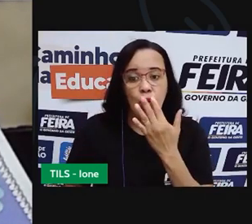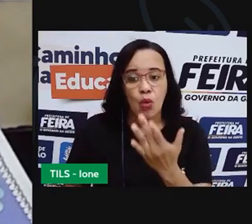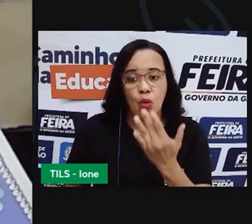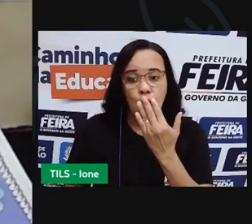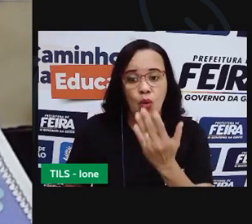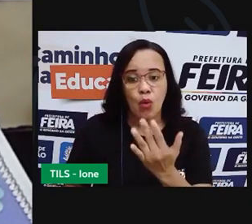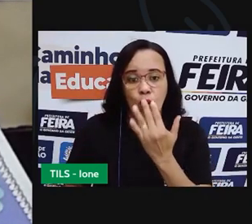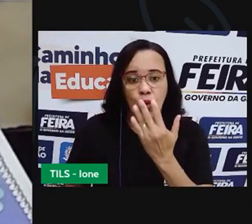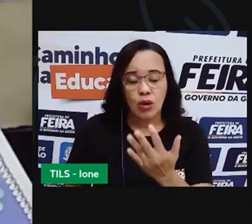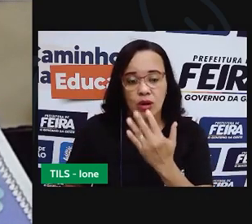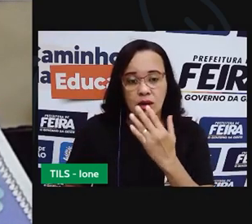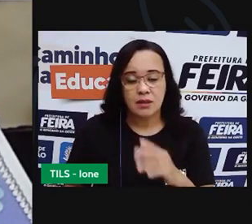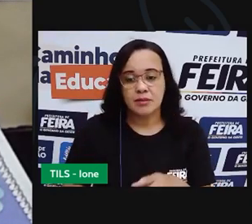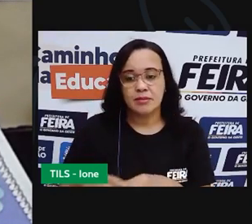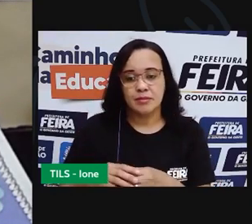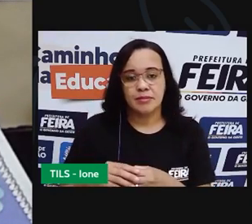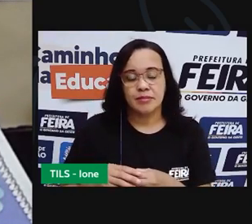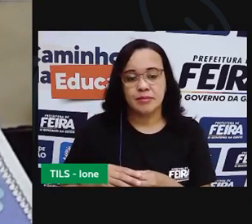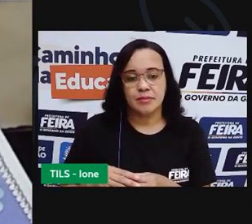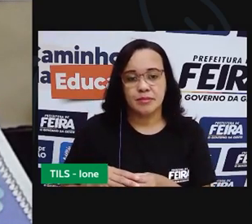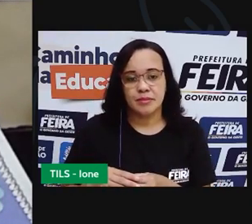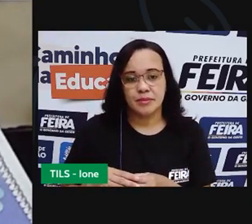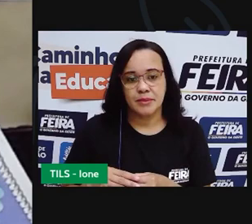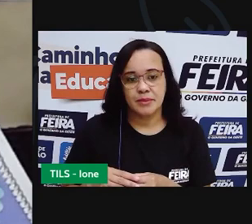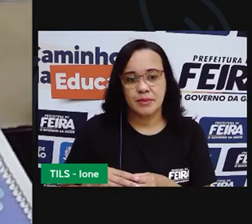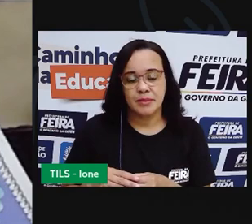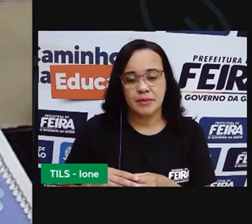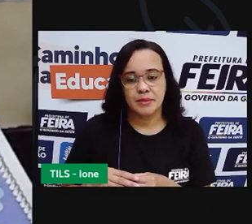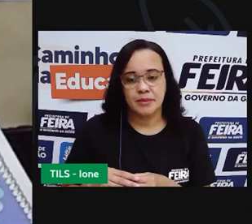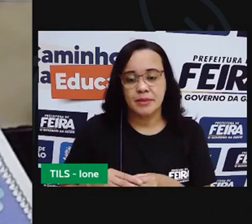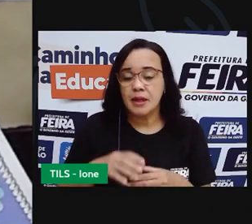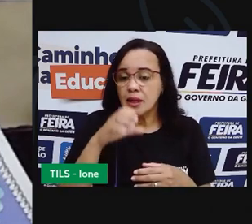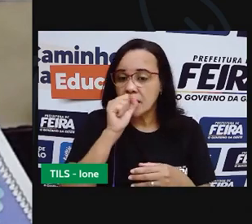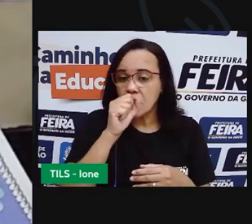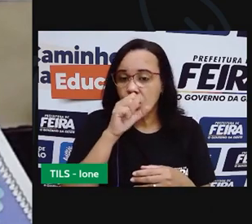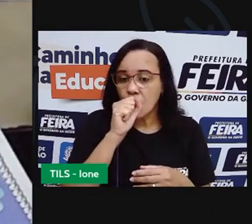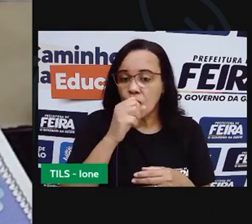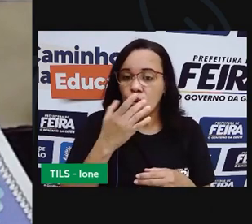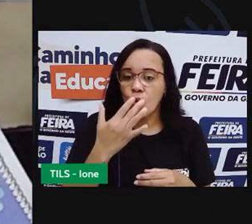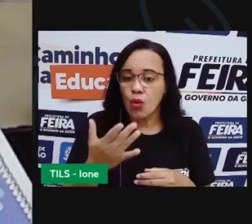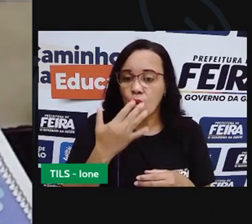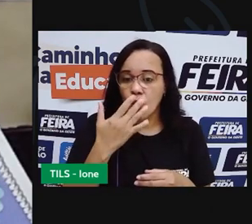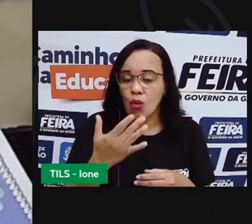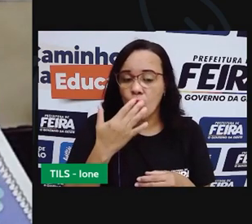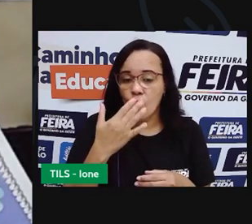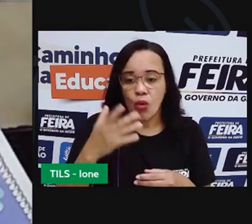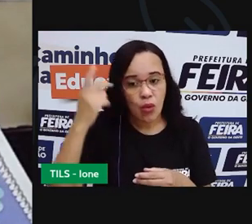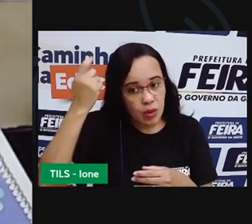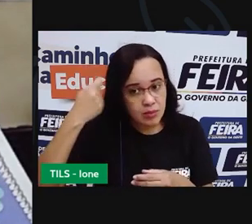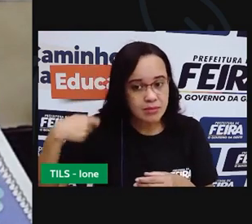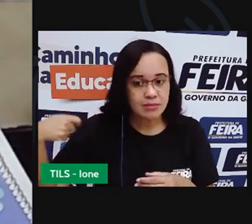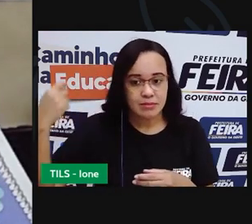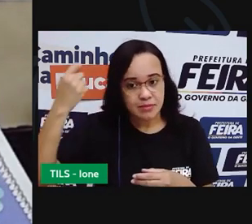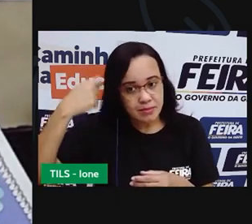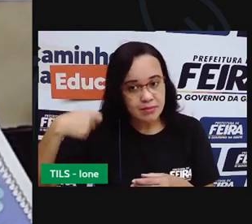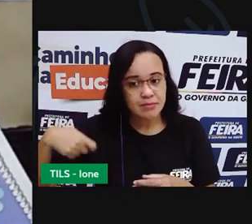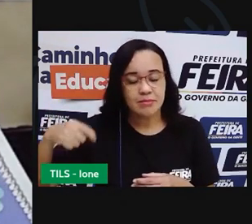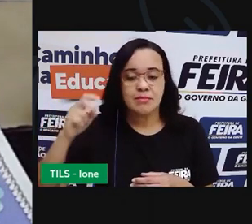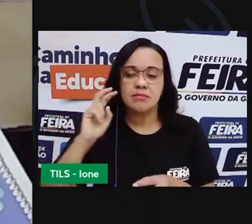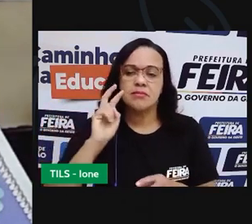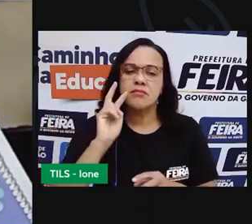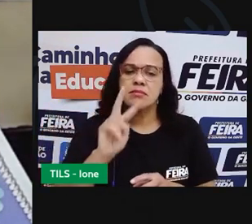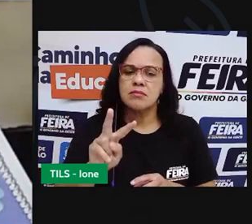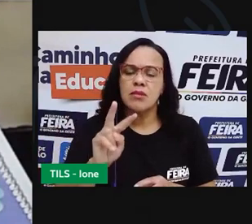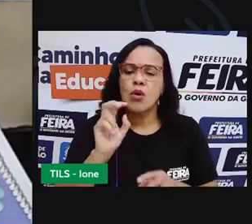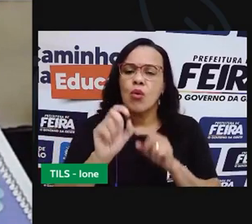e as cerdas dela tem a cor laranja, tá vendo? Então, observe que aqui